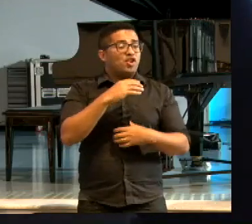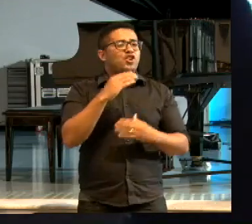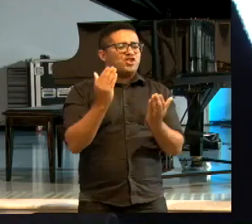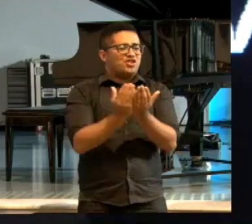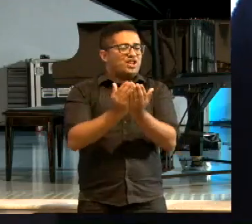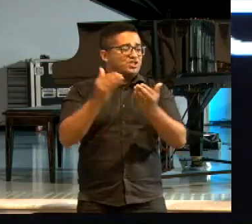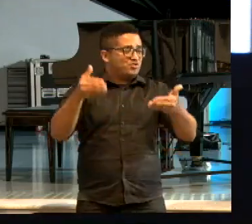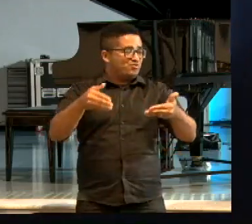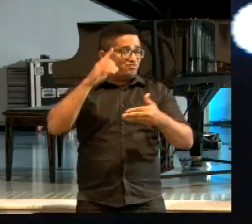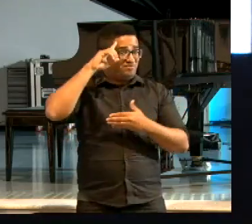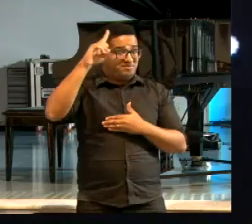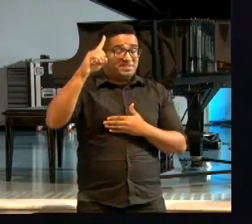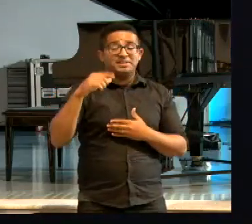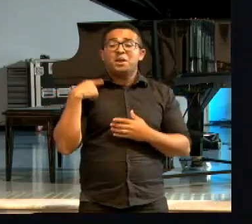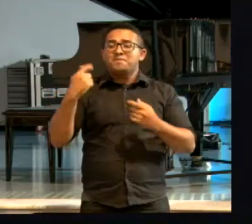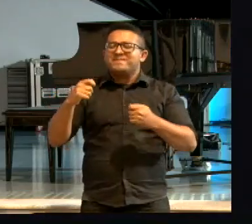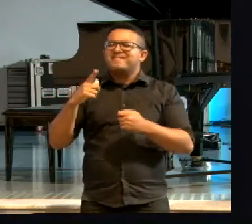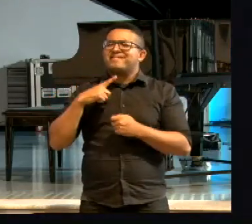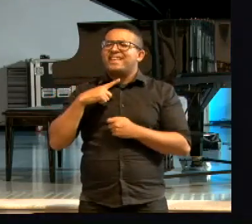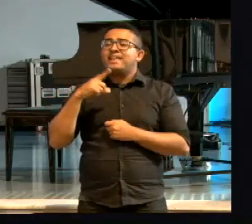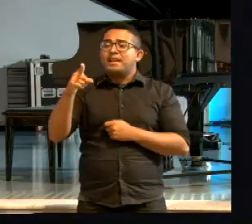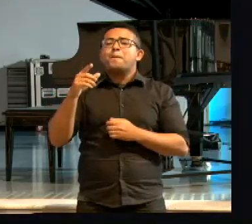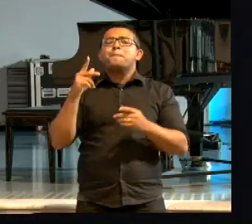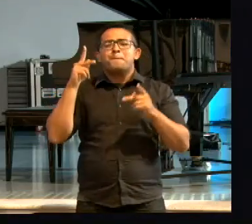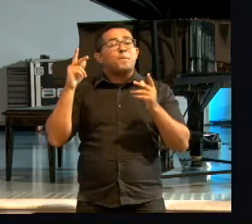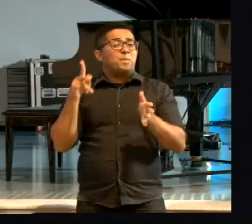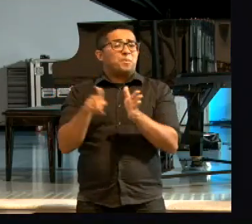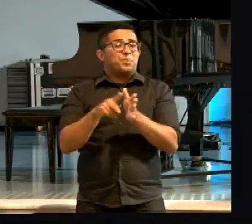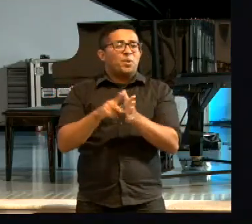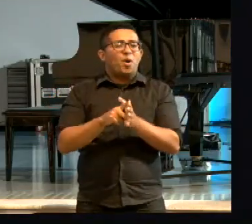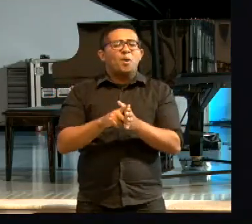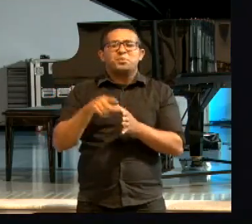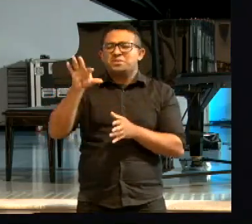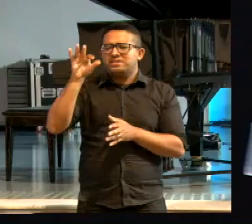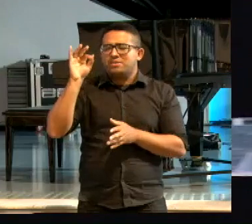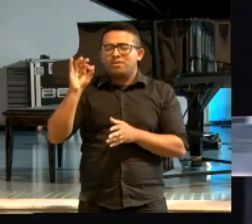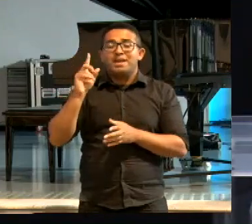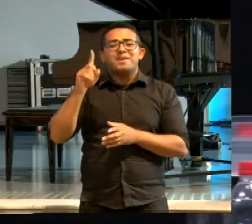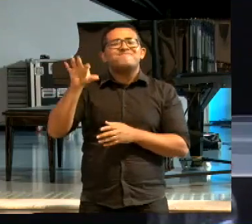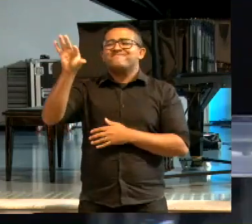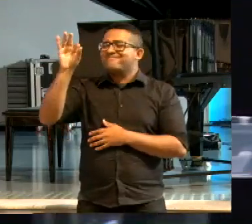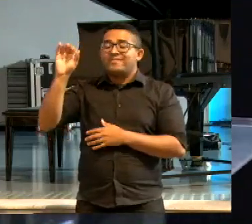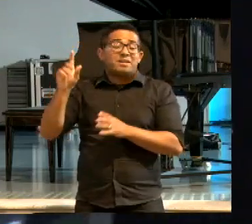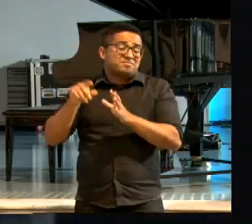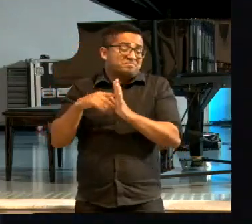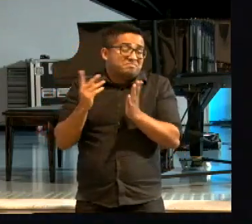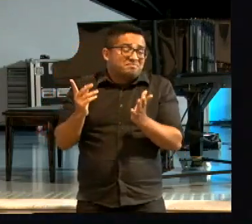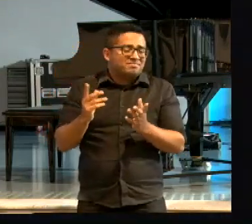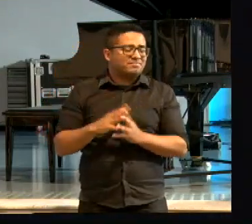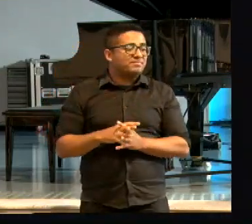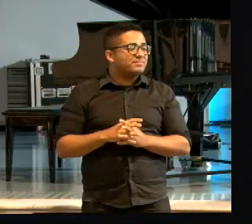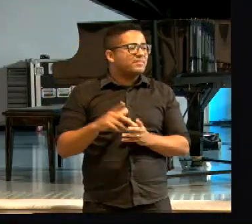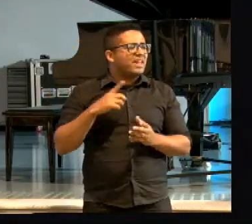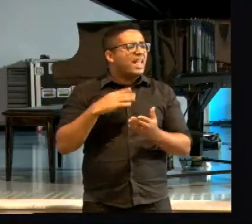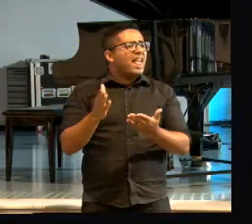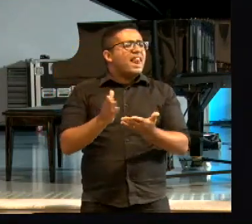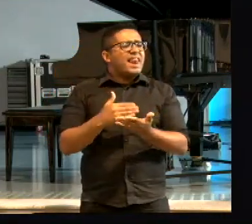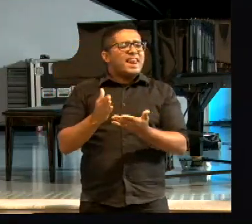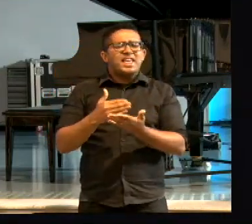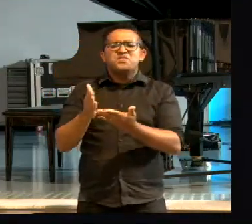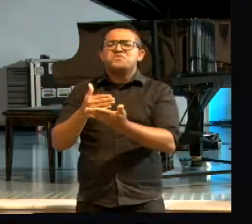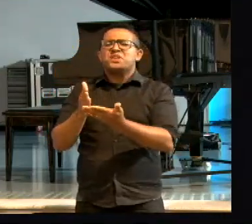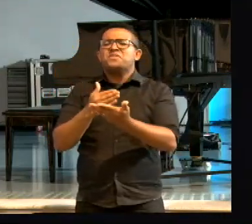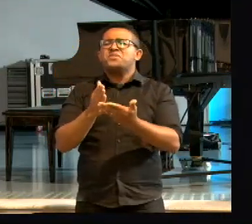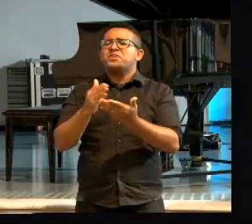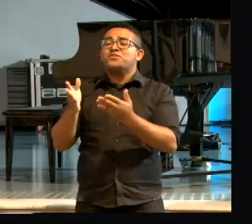nós temos esse tipo de atitude que é bem seletivo. Em qualquer boa livraria evangélica que você